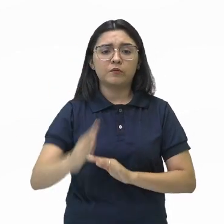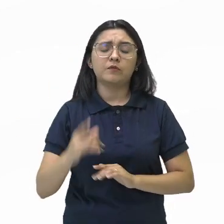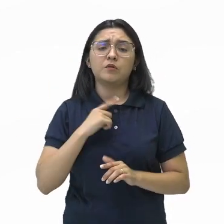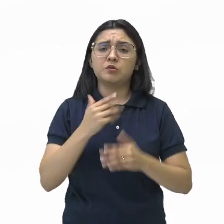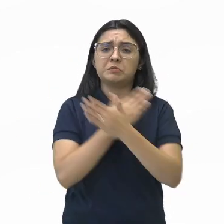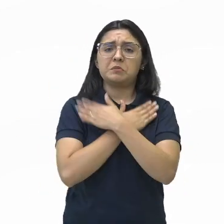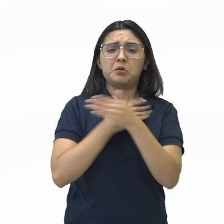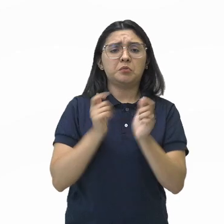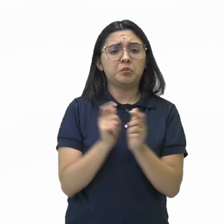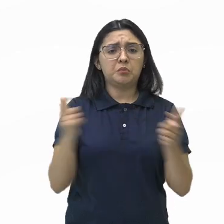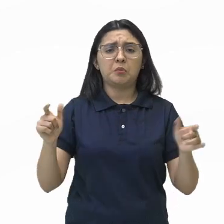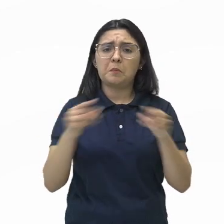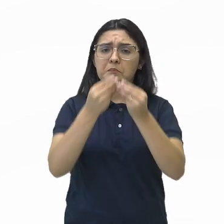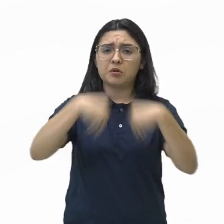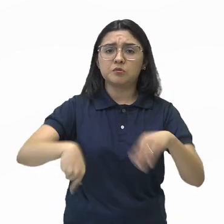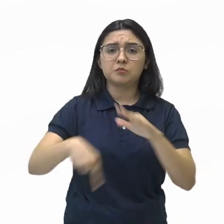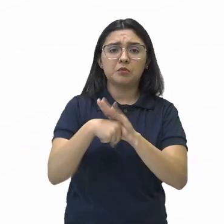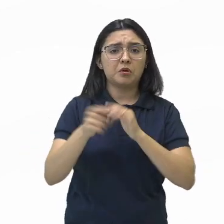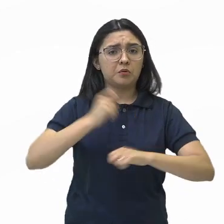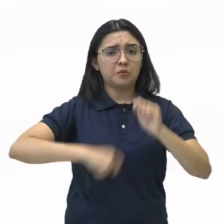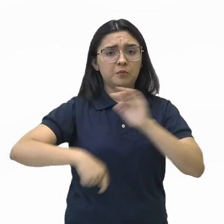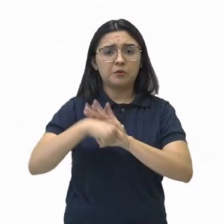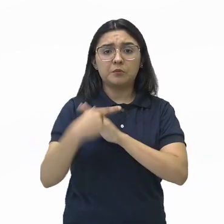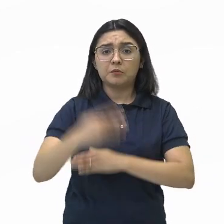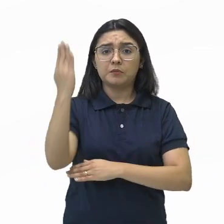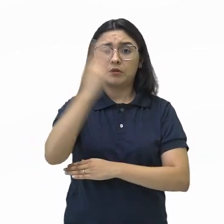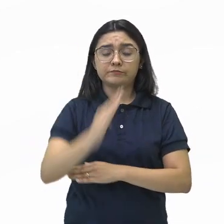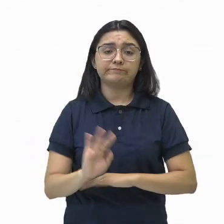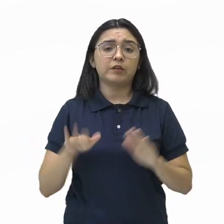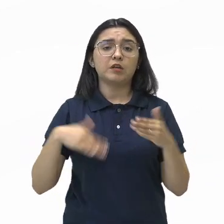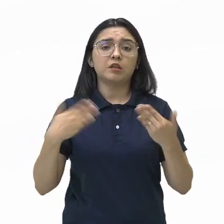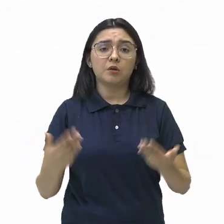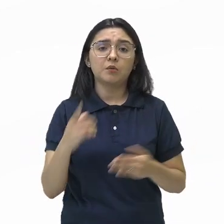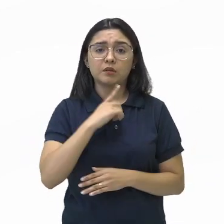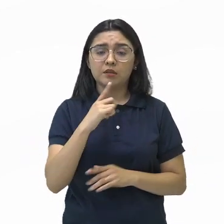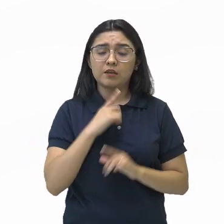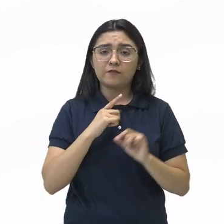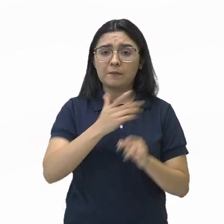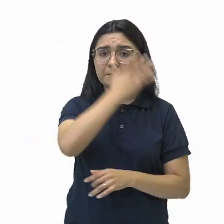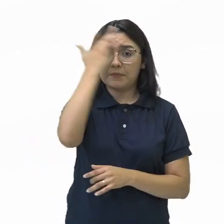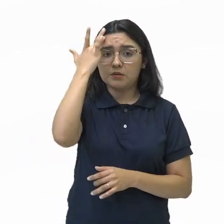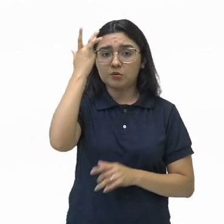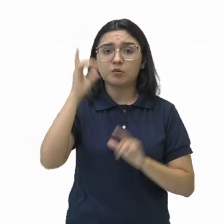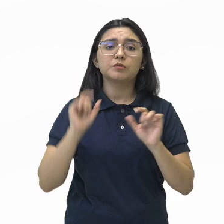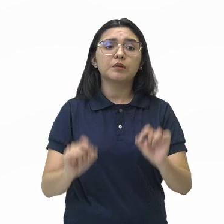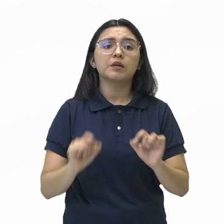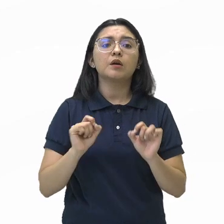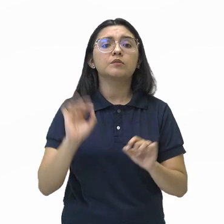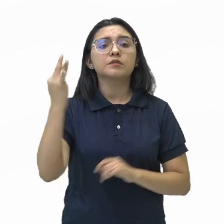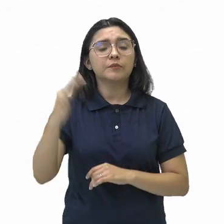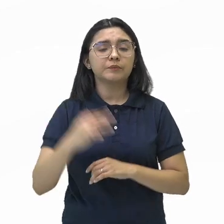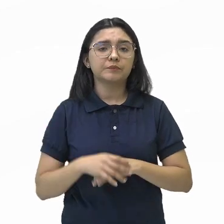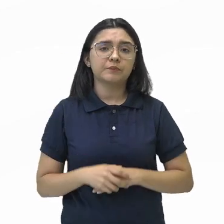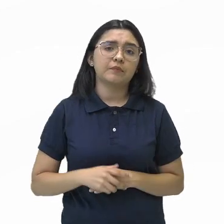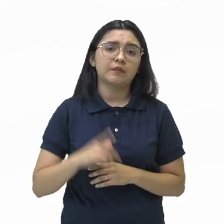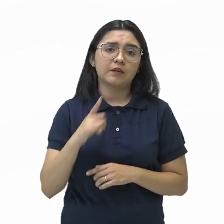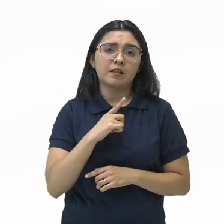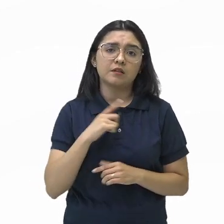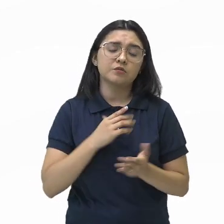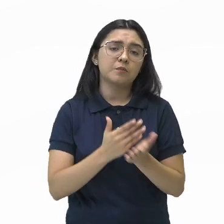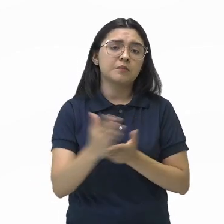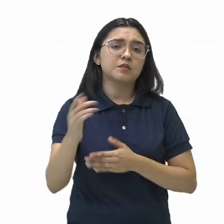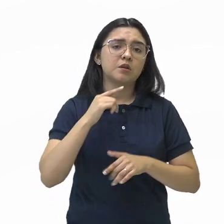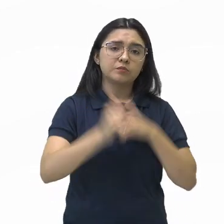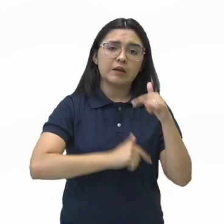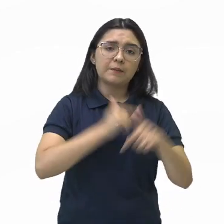houve um prejuízo na economia muito grande e por conta disso, né, houve muitas pessoas que se lançaram aí no mercado de trabalho